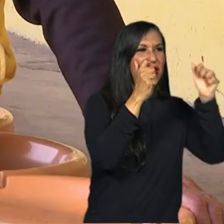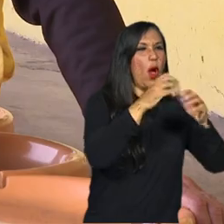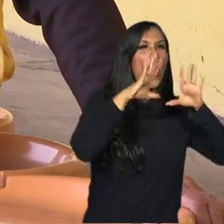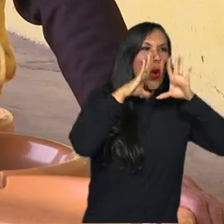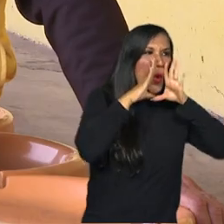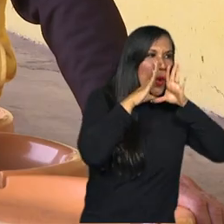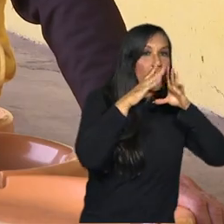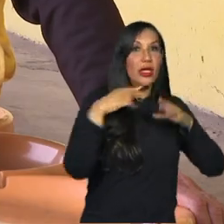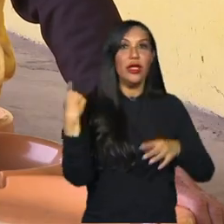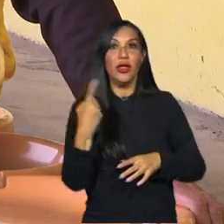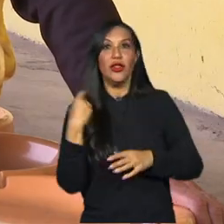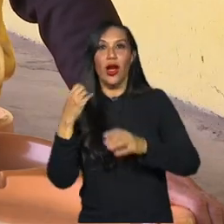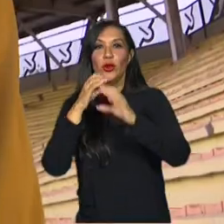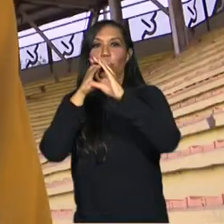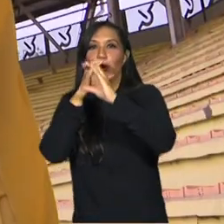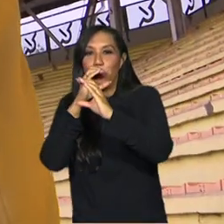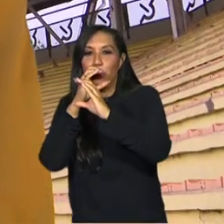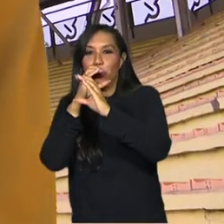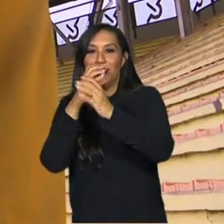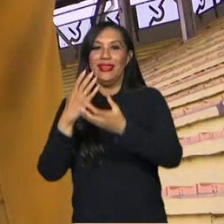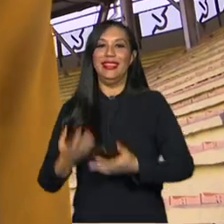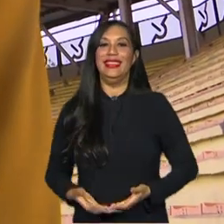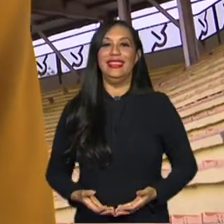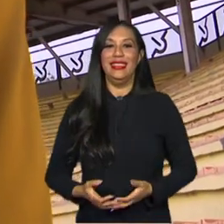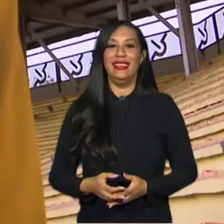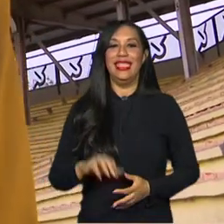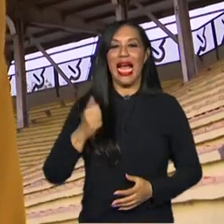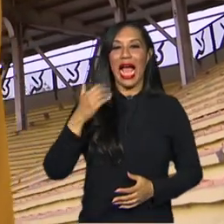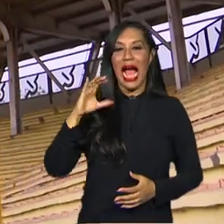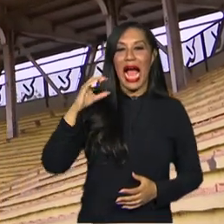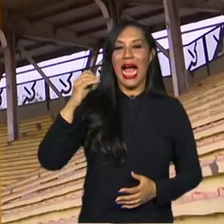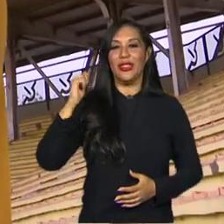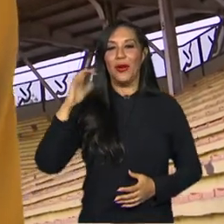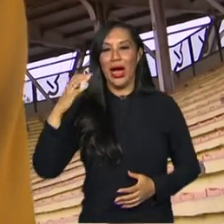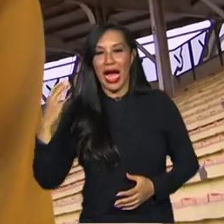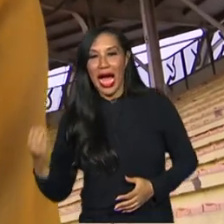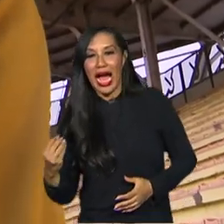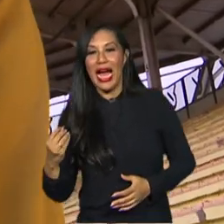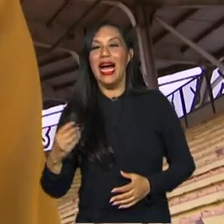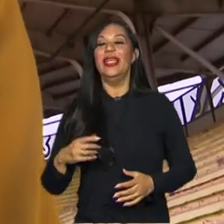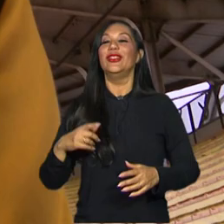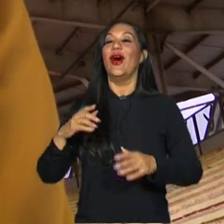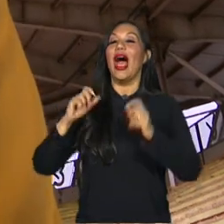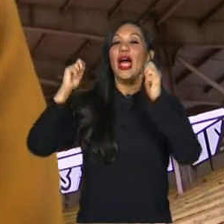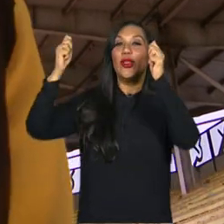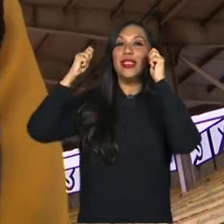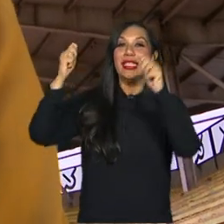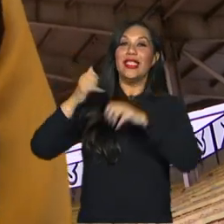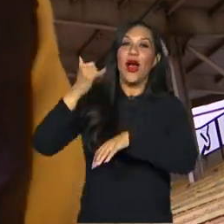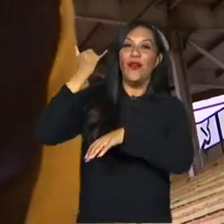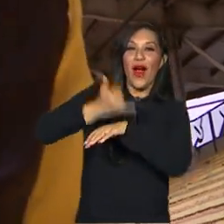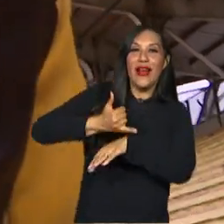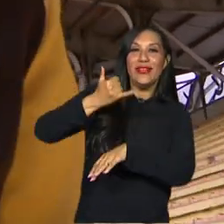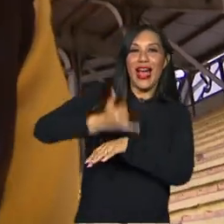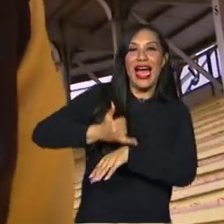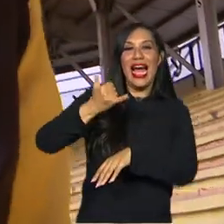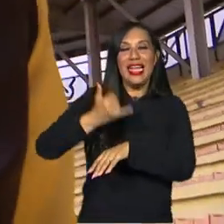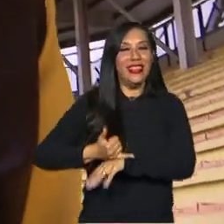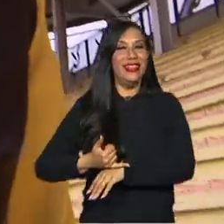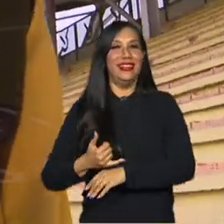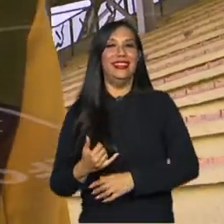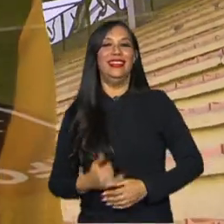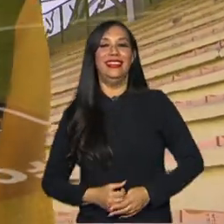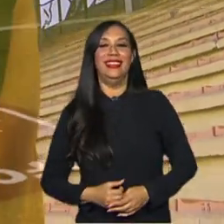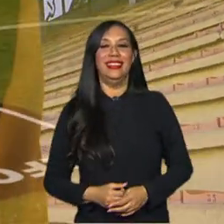baiando. E nós aqui estamos tocando. Aço, aço, aço! A torcida do Voltaço! Dá-lhe Voltaço! Dá-lhe